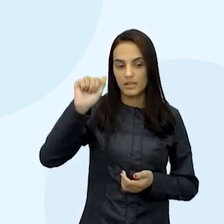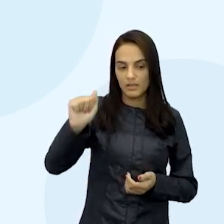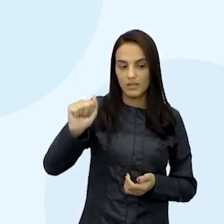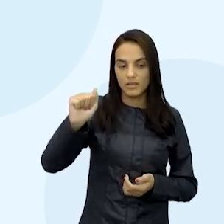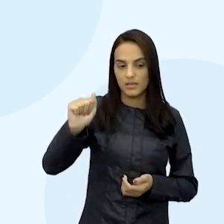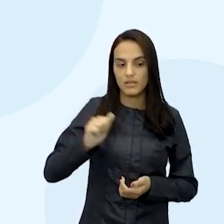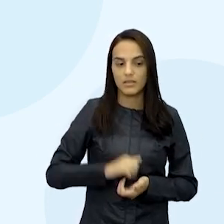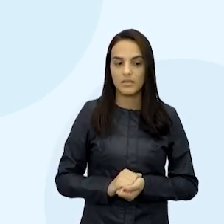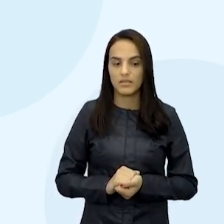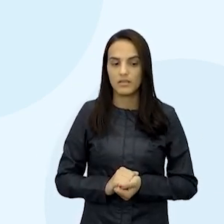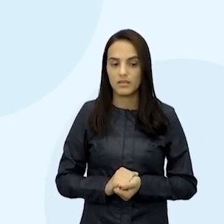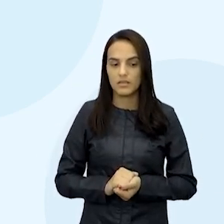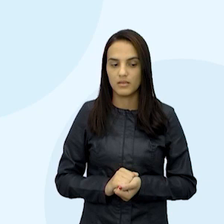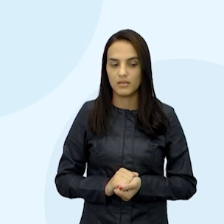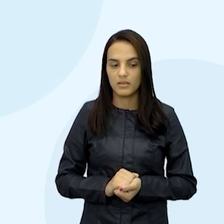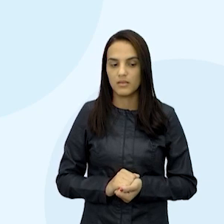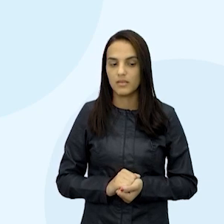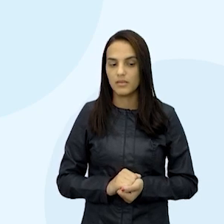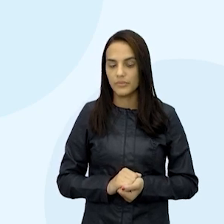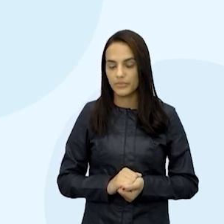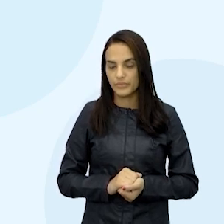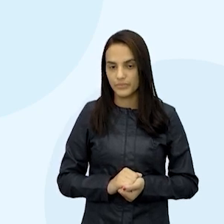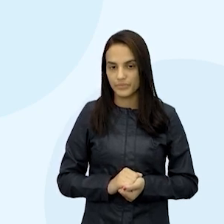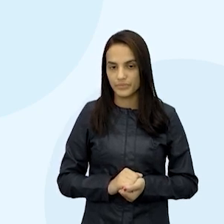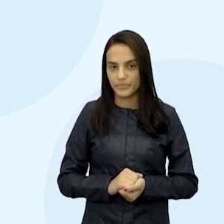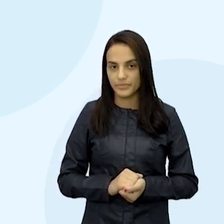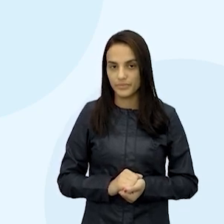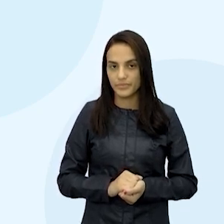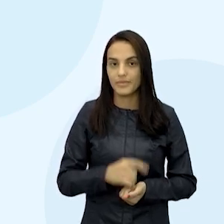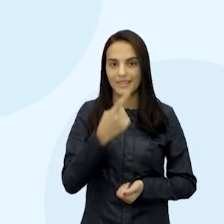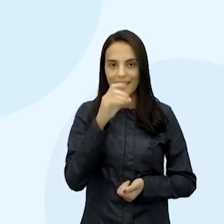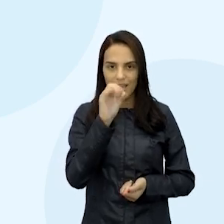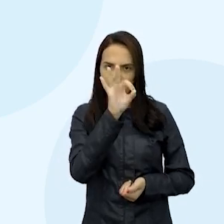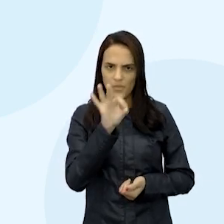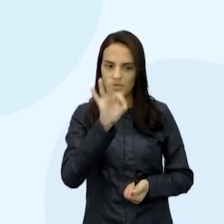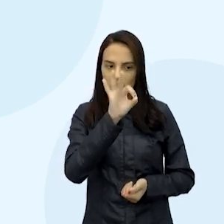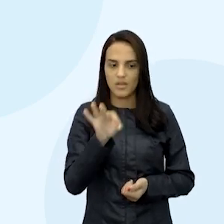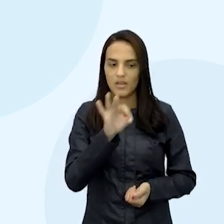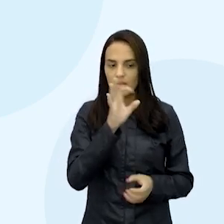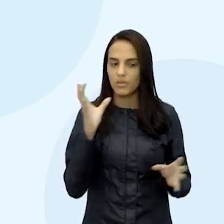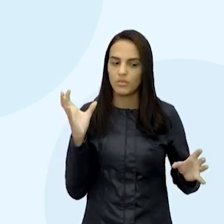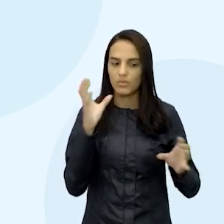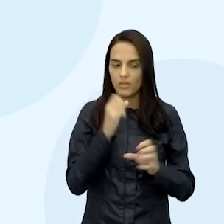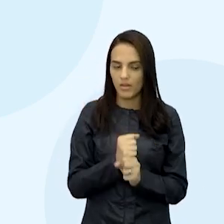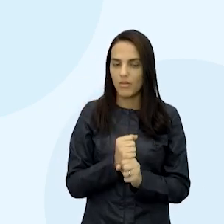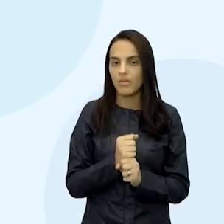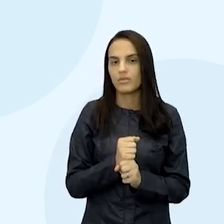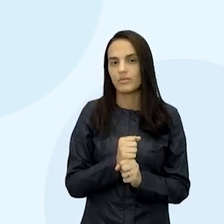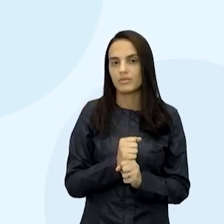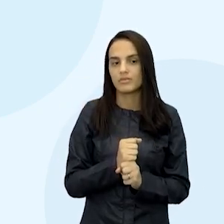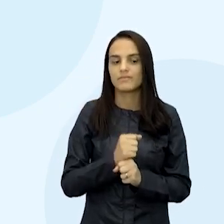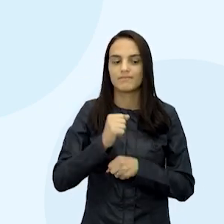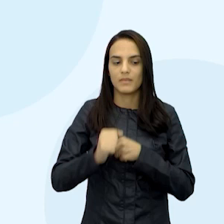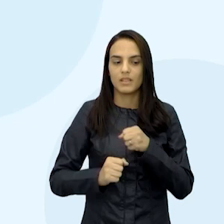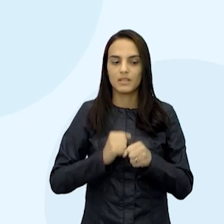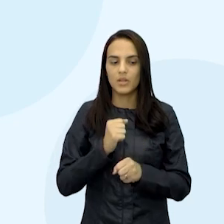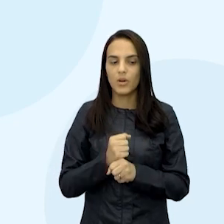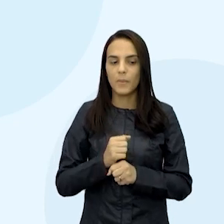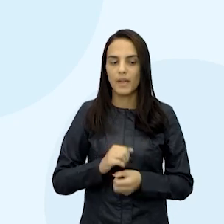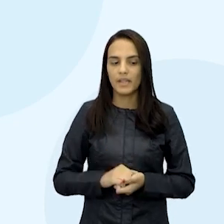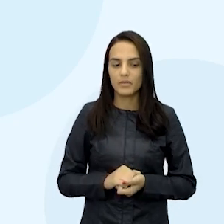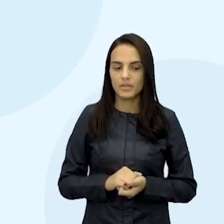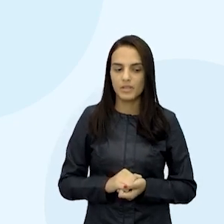10%. Ao ano. Ao ano. Ah, tá. 10% ao ano. Essa é a taxa que eles vão pagar de juros. Exatamente.